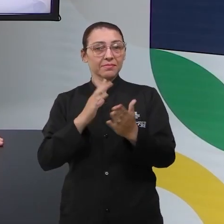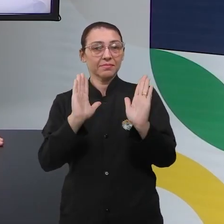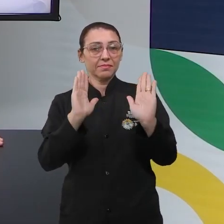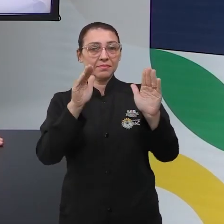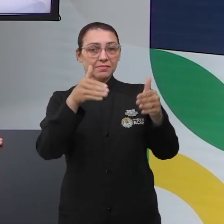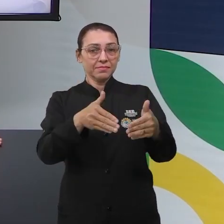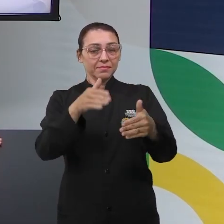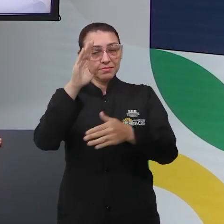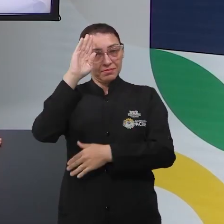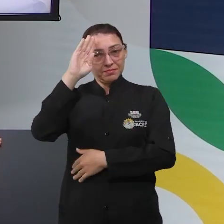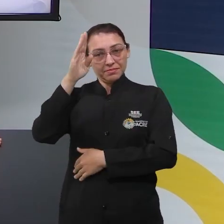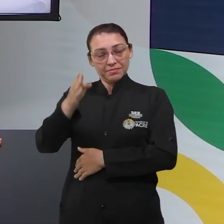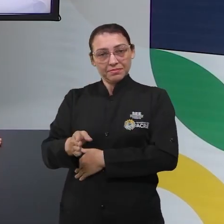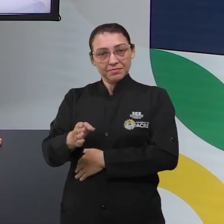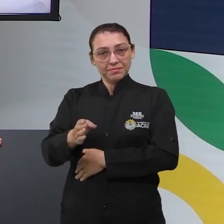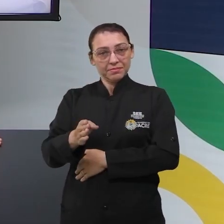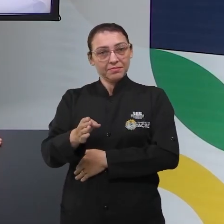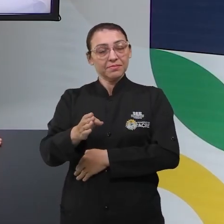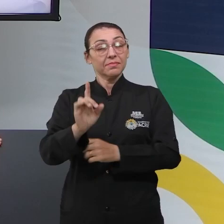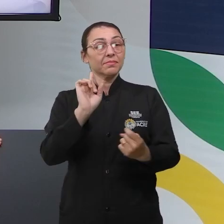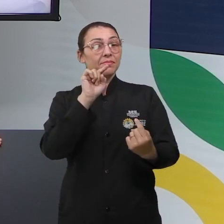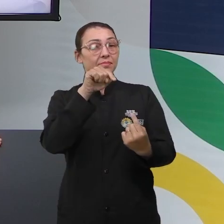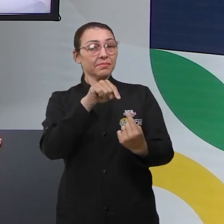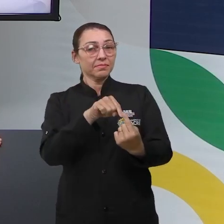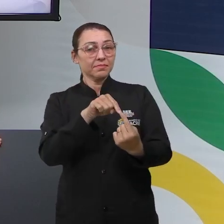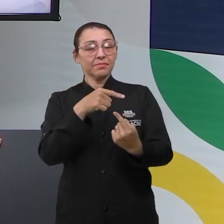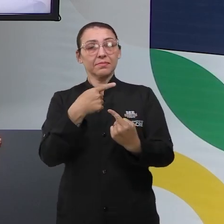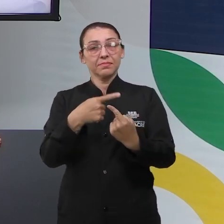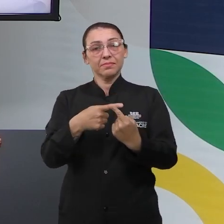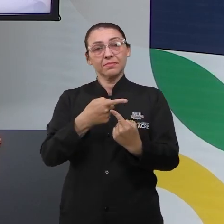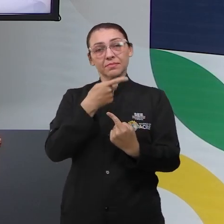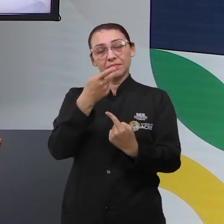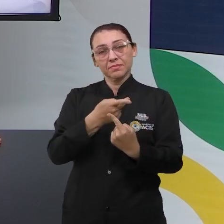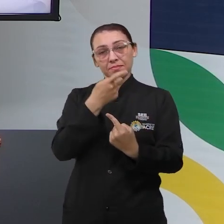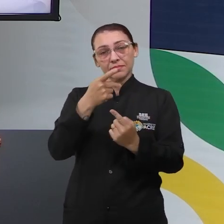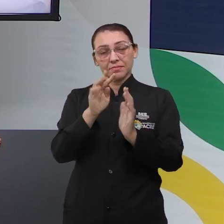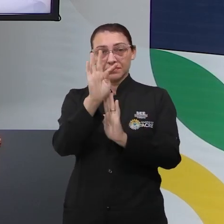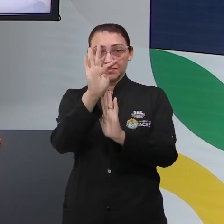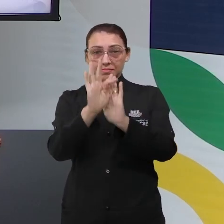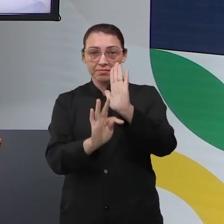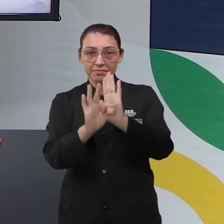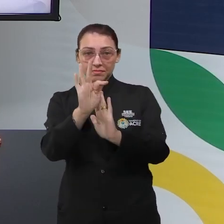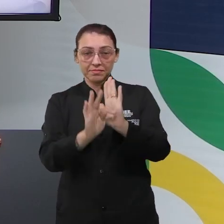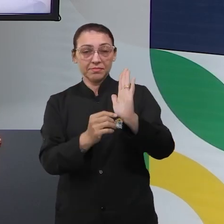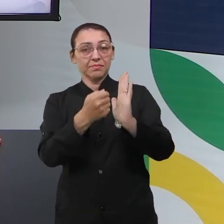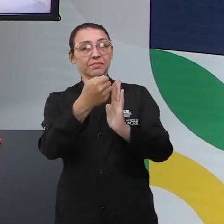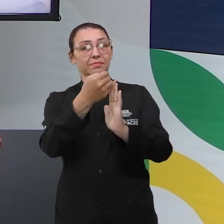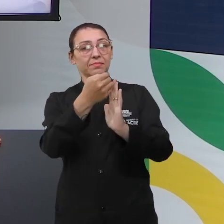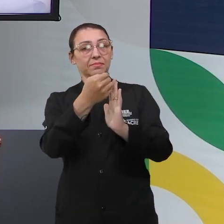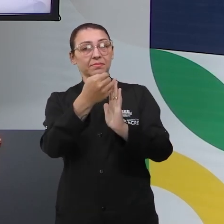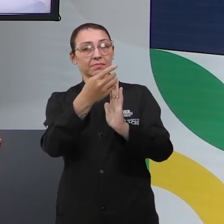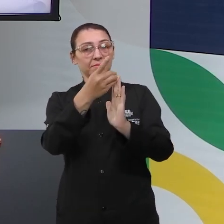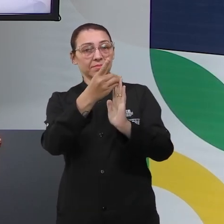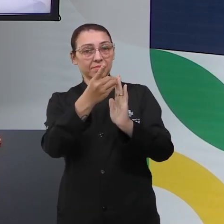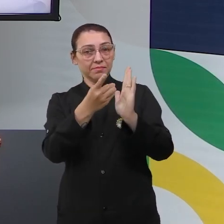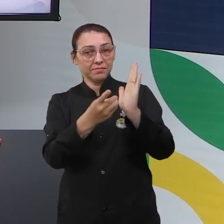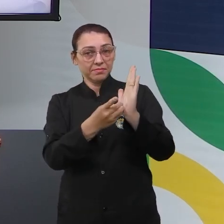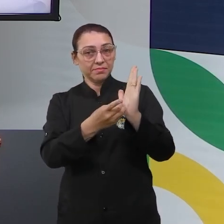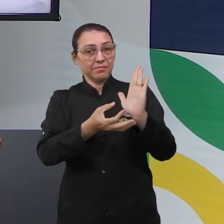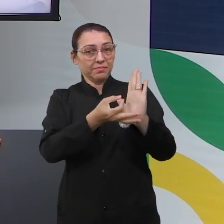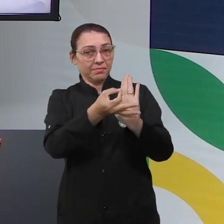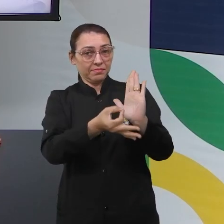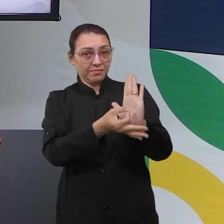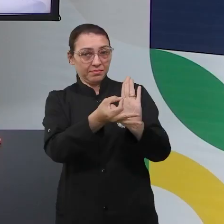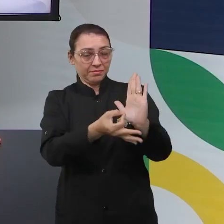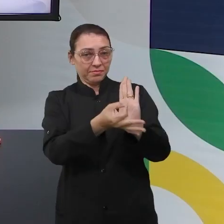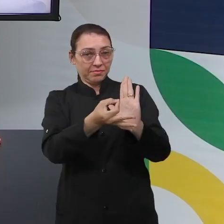foco principal, objetivo, porque nós vamos falar sobre o texto dissertativo